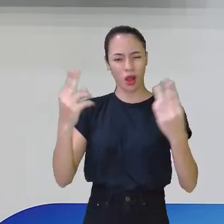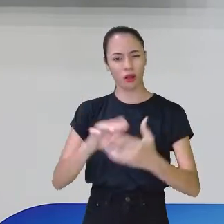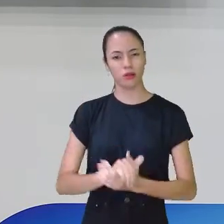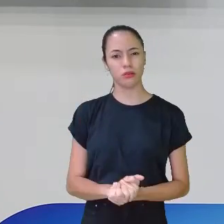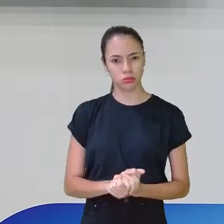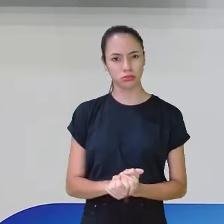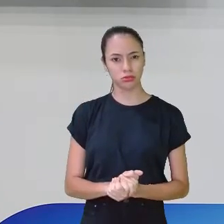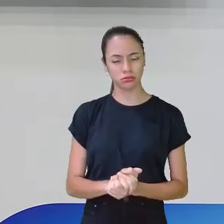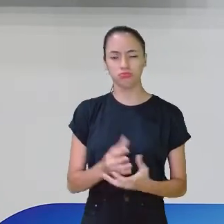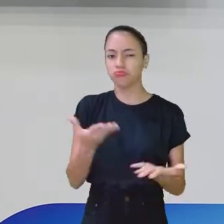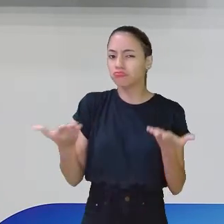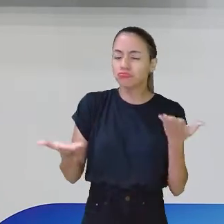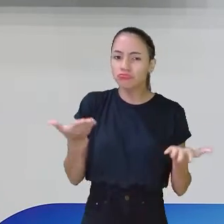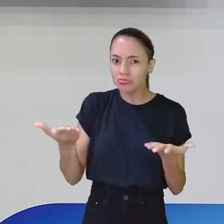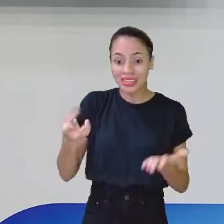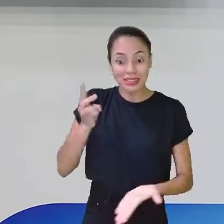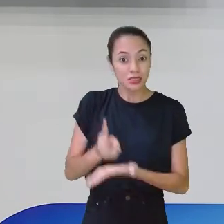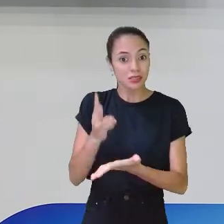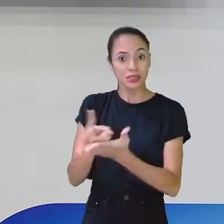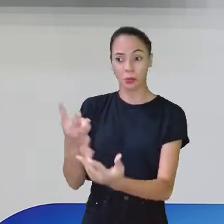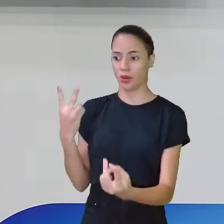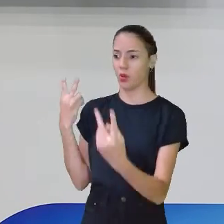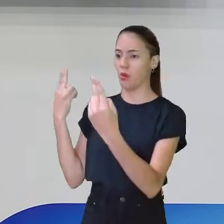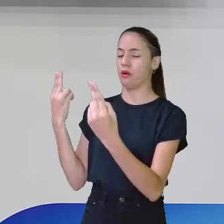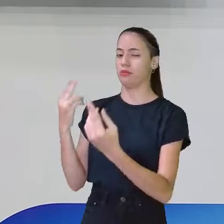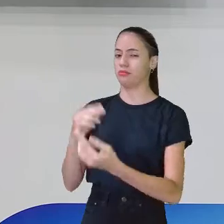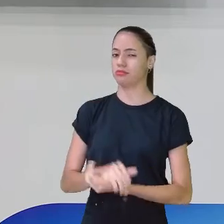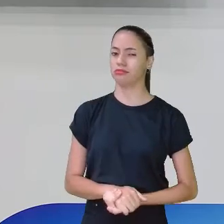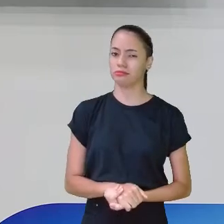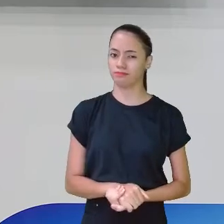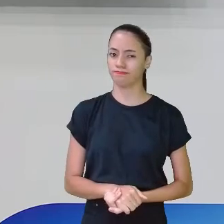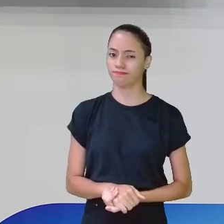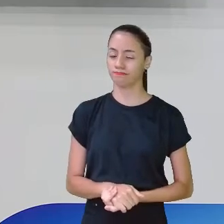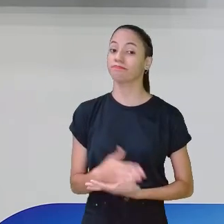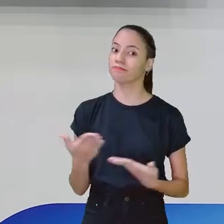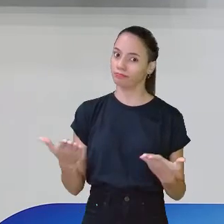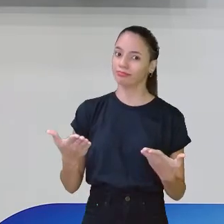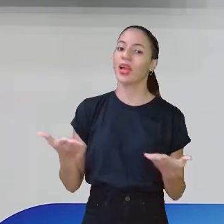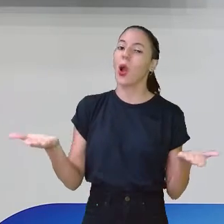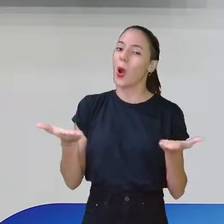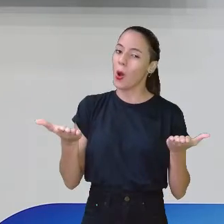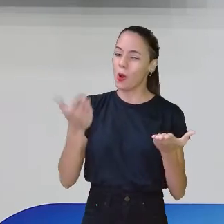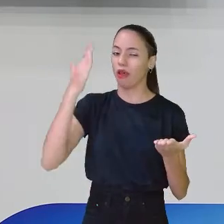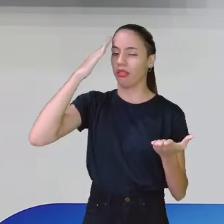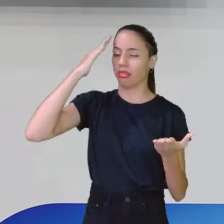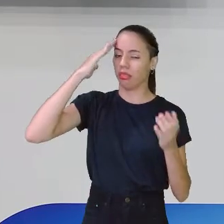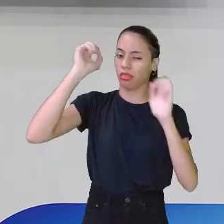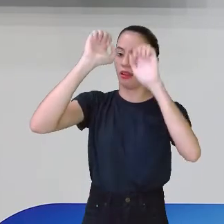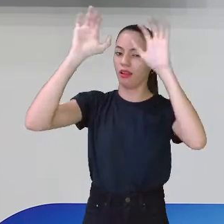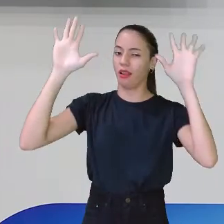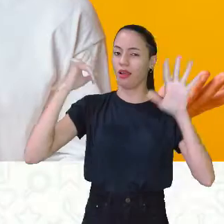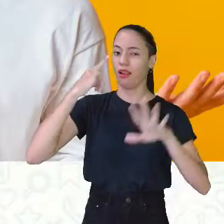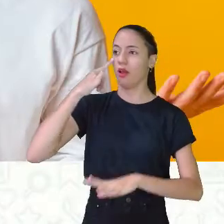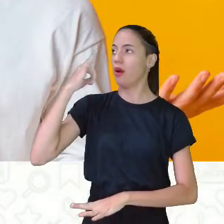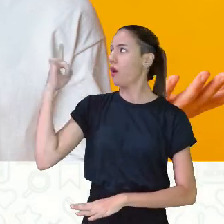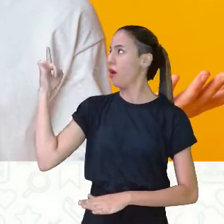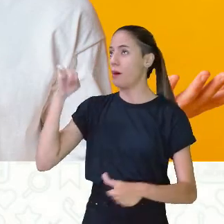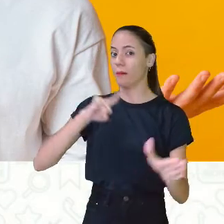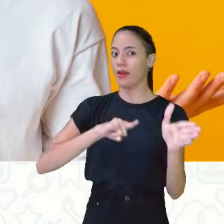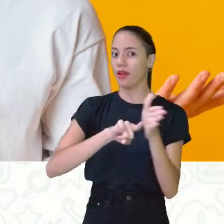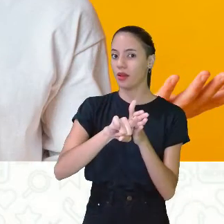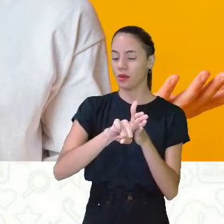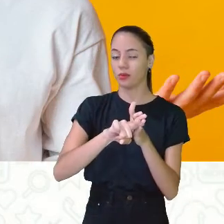a democracia, será que sempre foi a mesma, certo? Então, vamos entender o que é, né? Olha aí, a